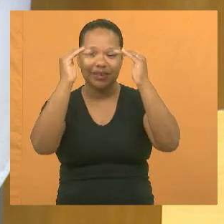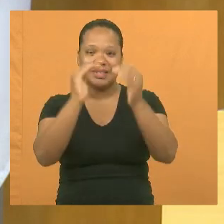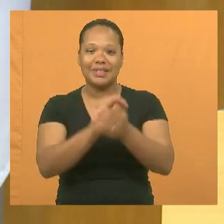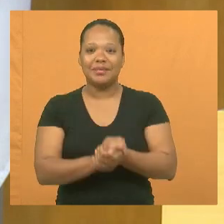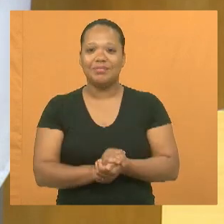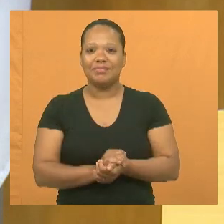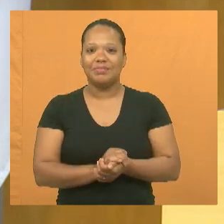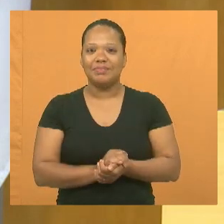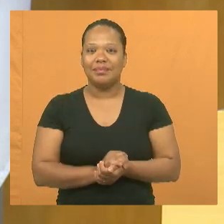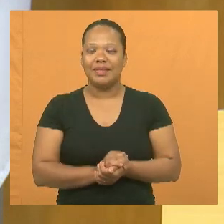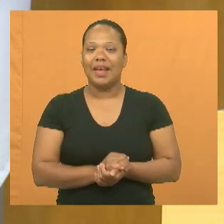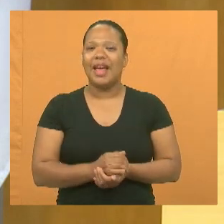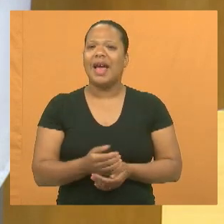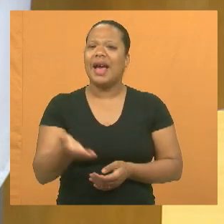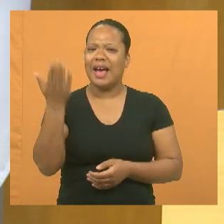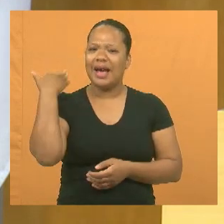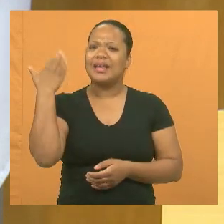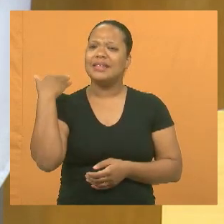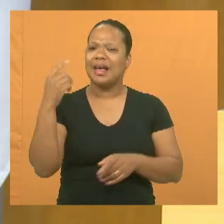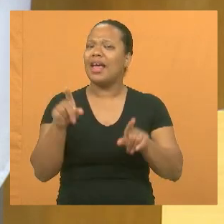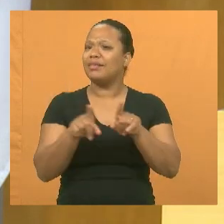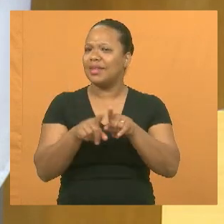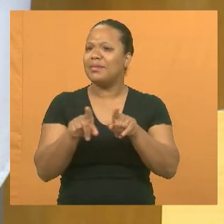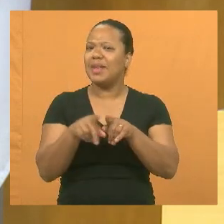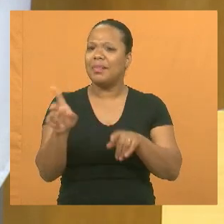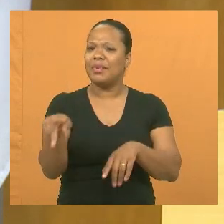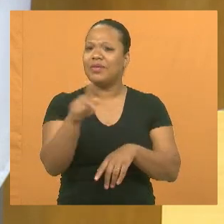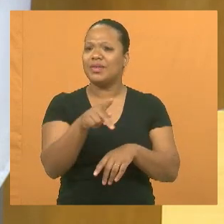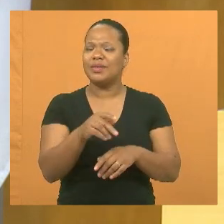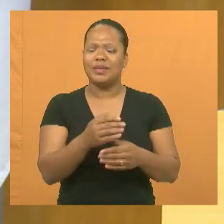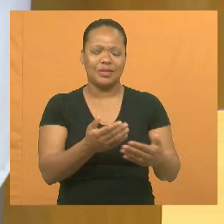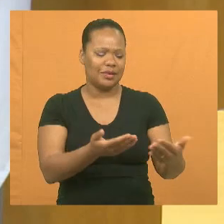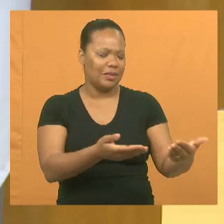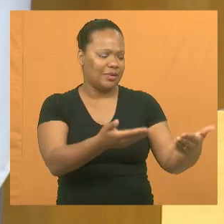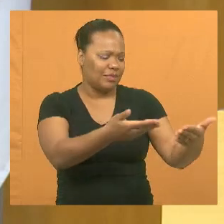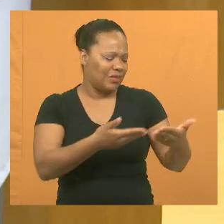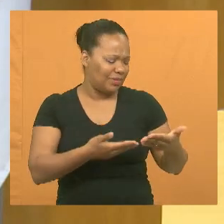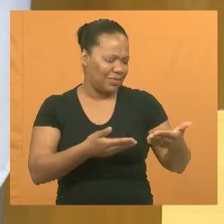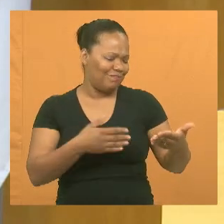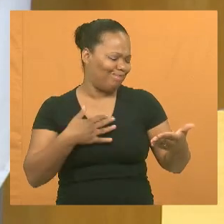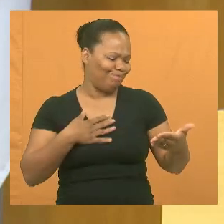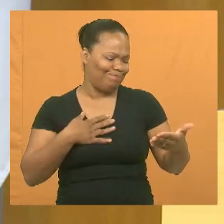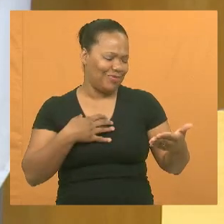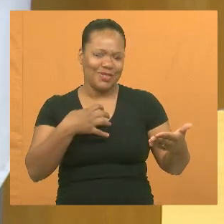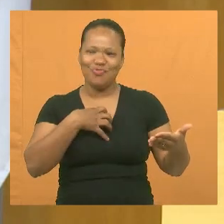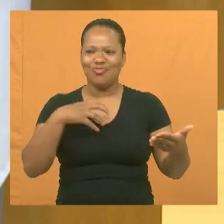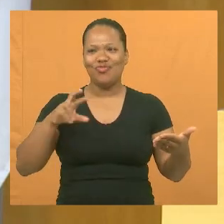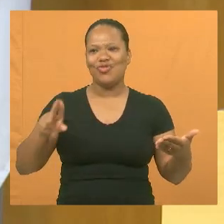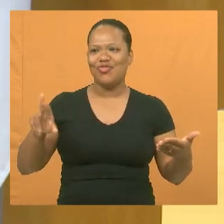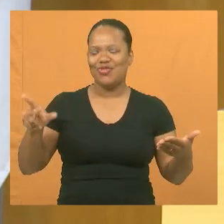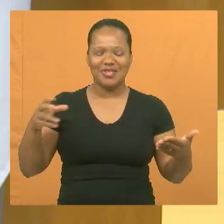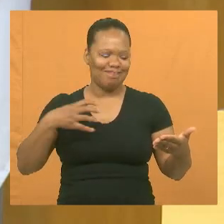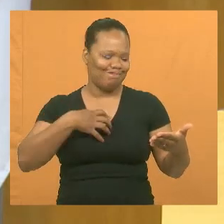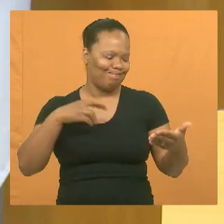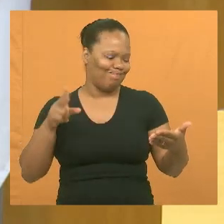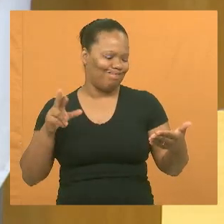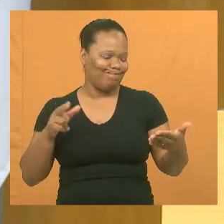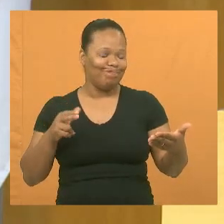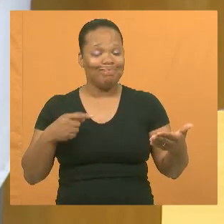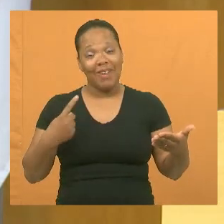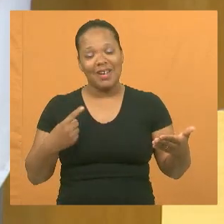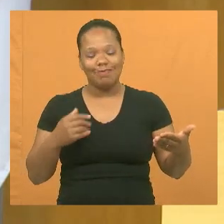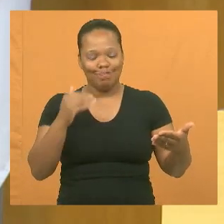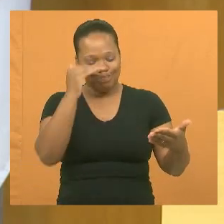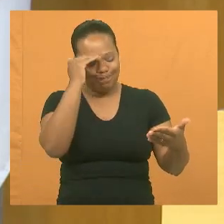para a gente, que eu lembro que eu dei aula e muitas vezes aquele currículo não era a experiência que eu tinha e que eu queria